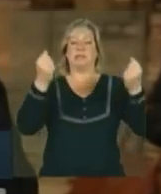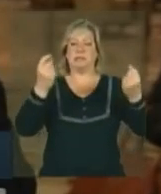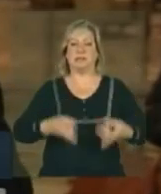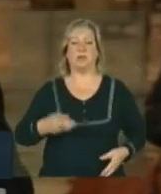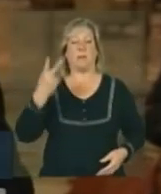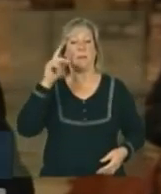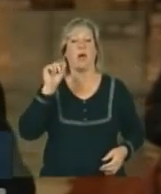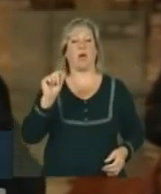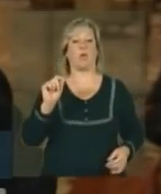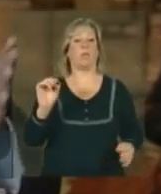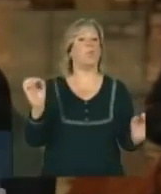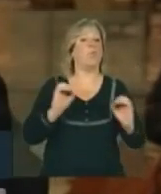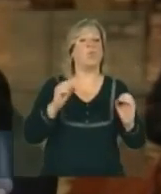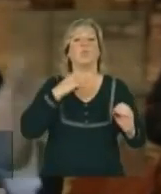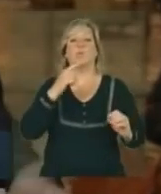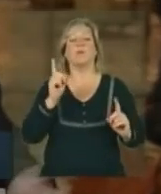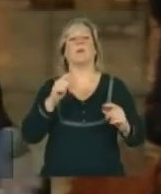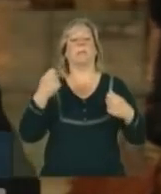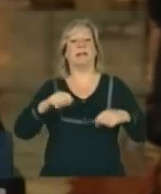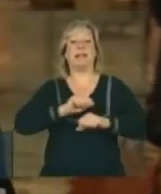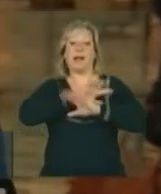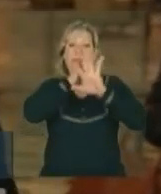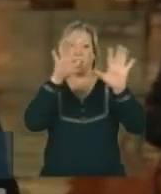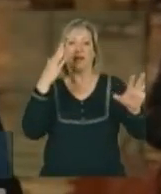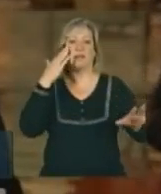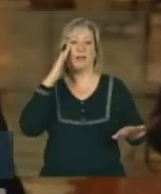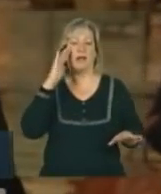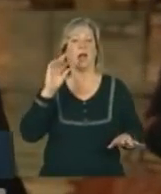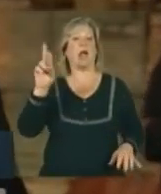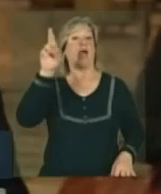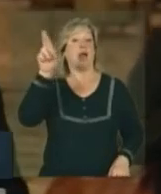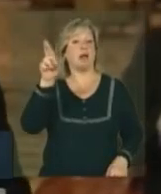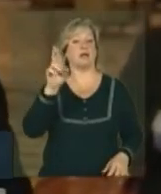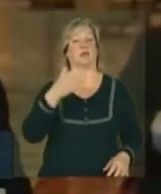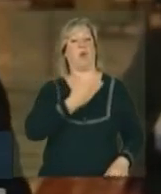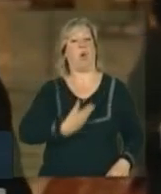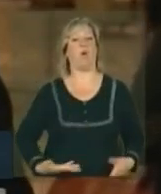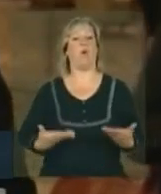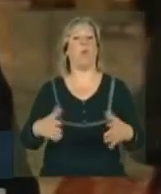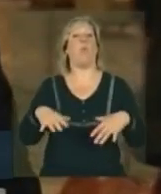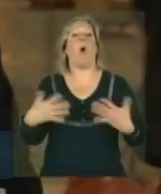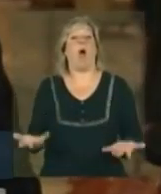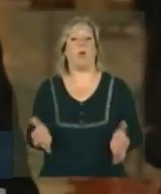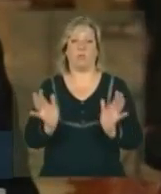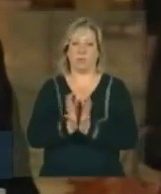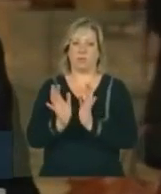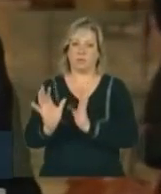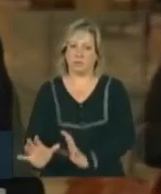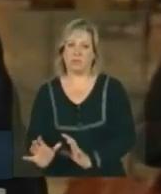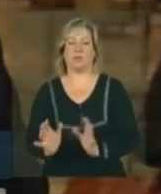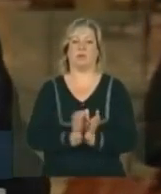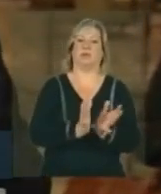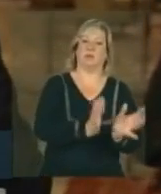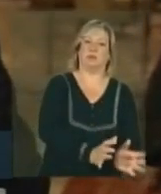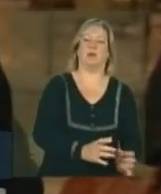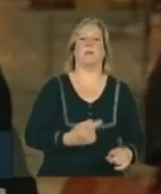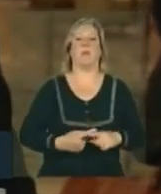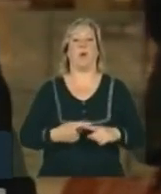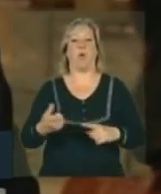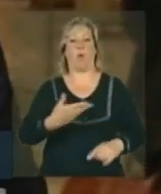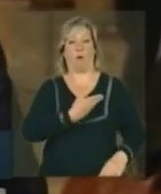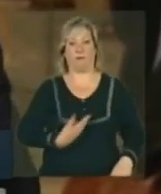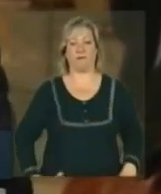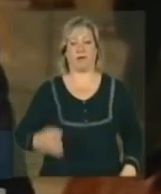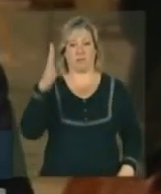que não reste dúvida até qual será o alcance dessa responsabilidade do governo. Eu insisto, a nossa visão é de que o governo